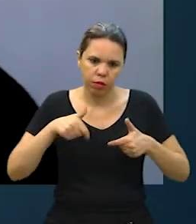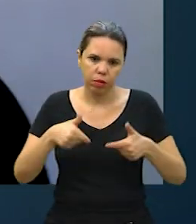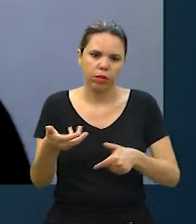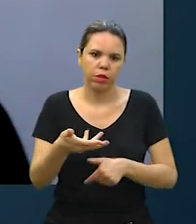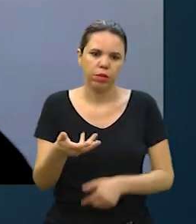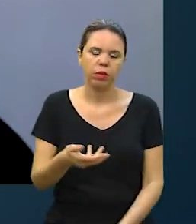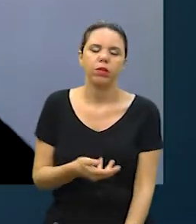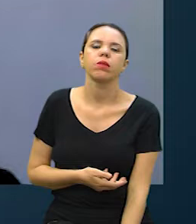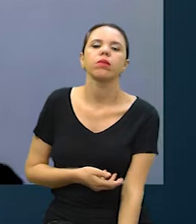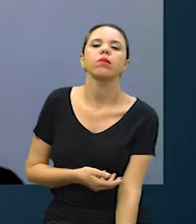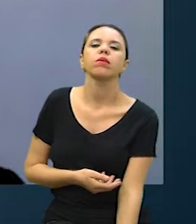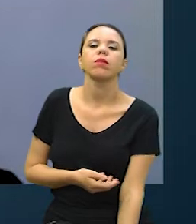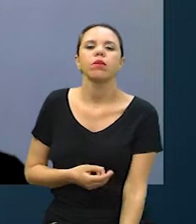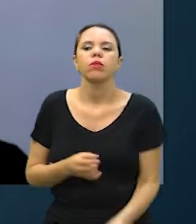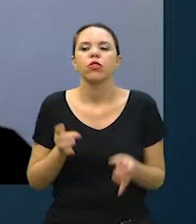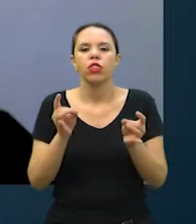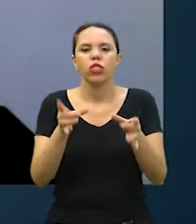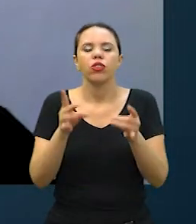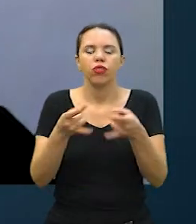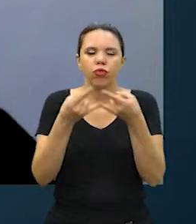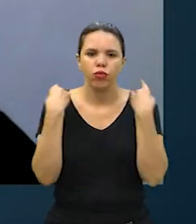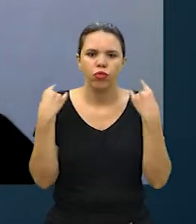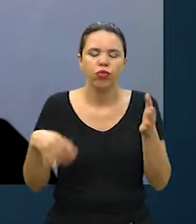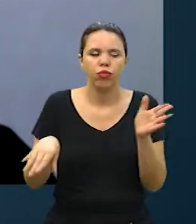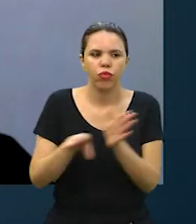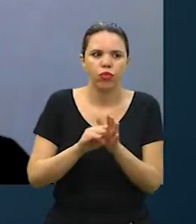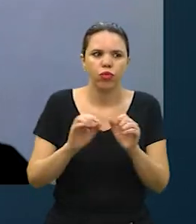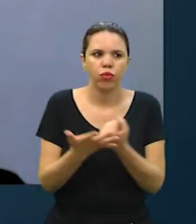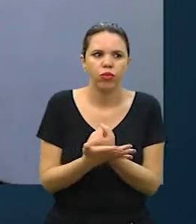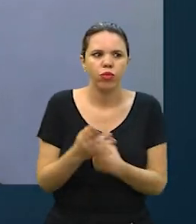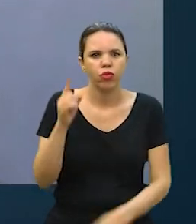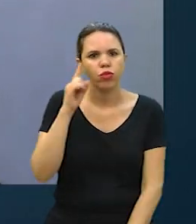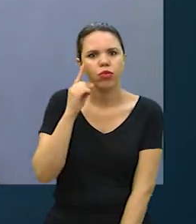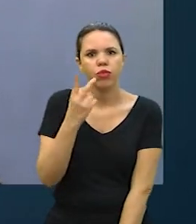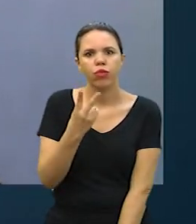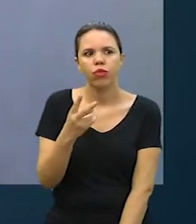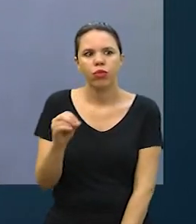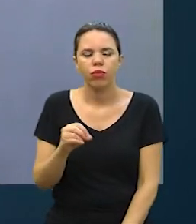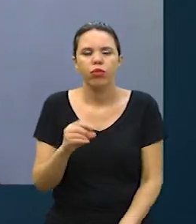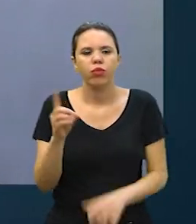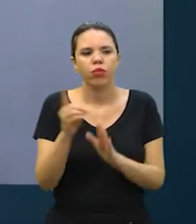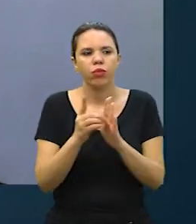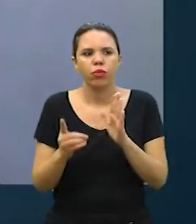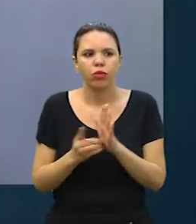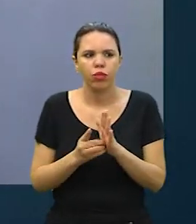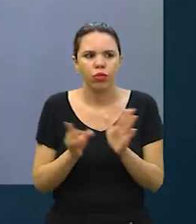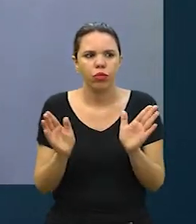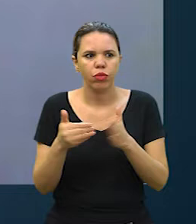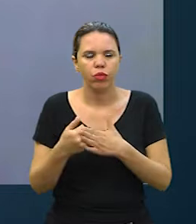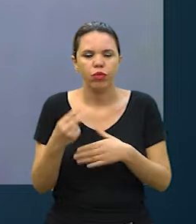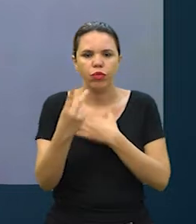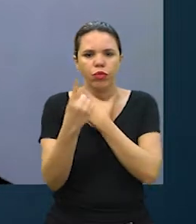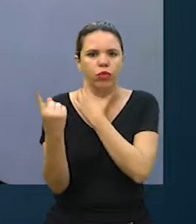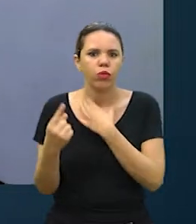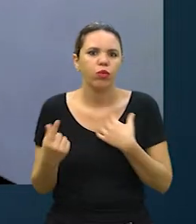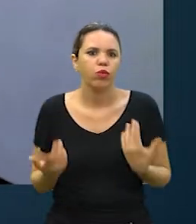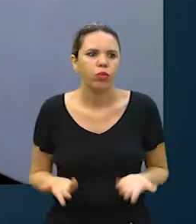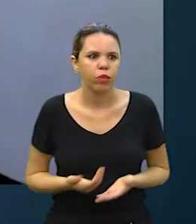agiu vendendo máscaras. Quando deu a pandemia, no dia 20, deram o decreto que a gente fecharia no dia